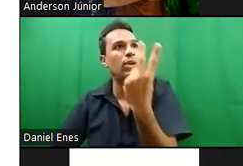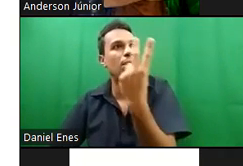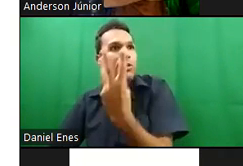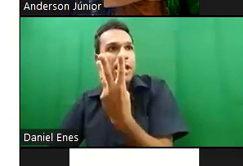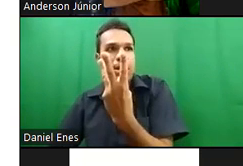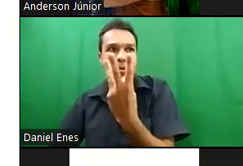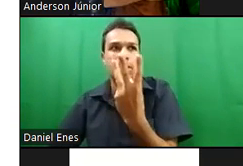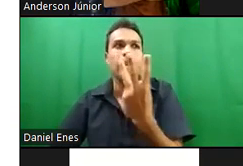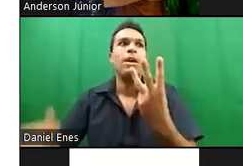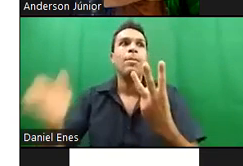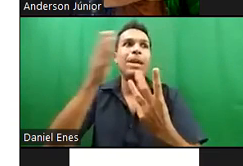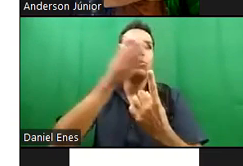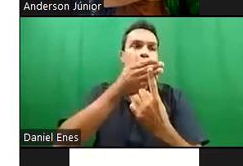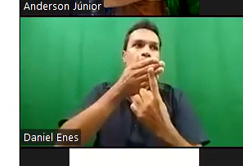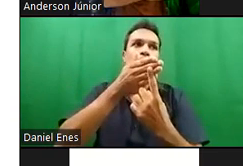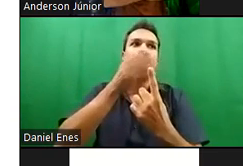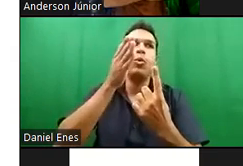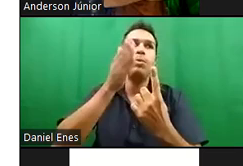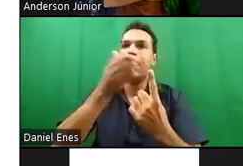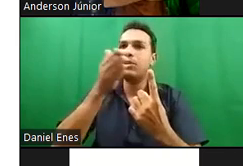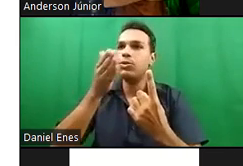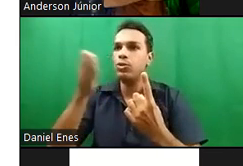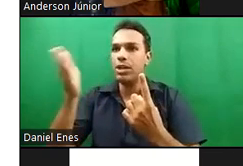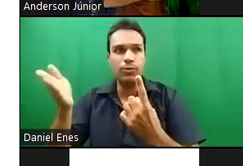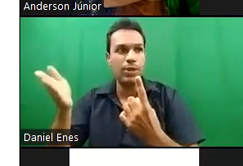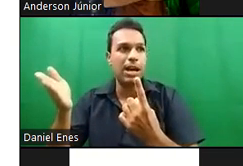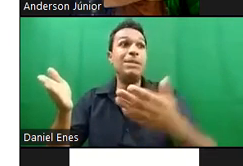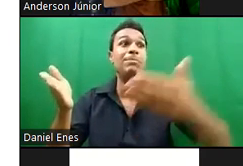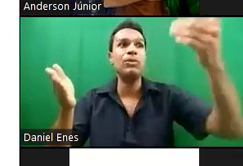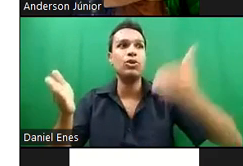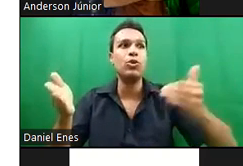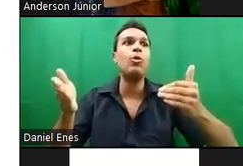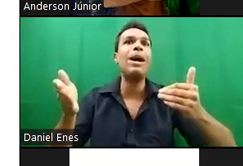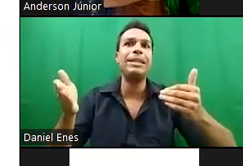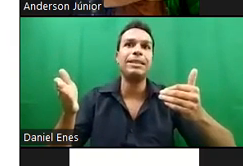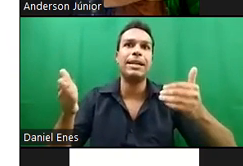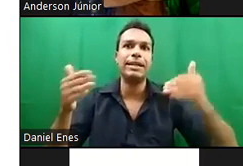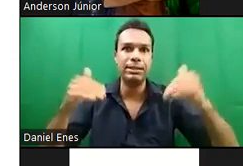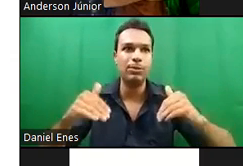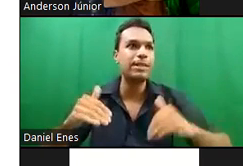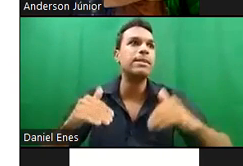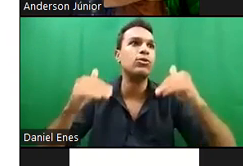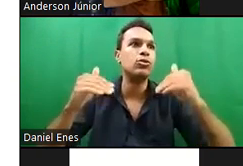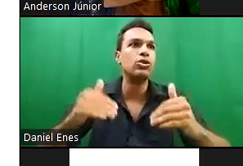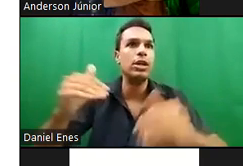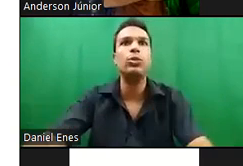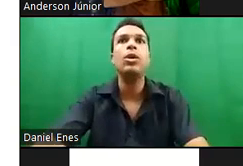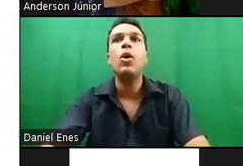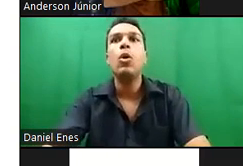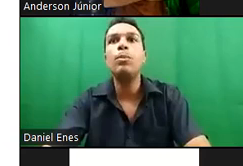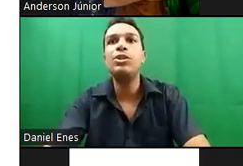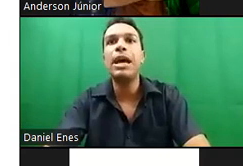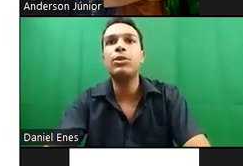sujeito, verbo, objeto. Menos comum, objeto, sujeito, verbo. E menos comum ainda, aqui no Brasil,